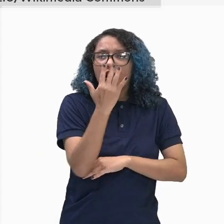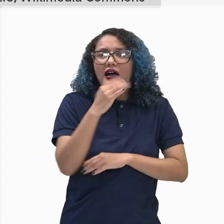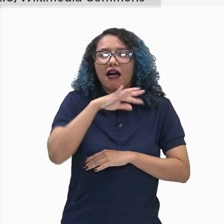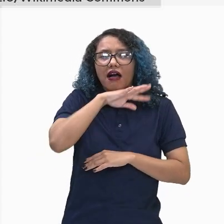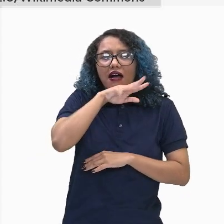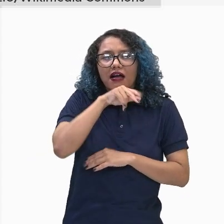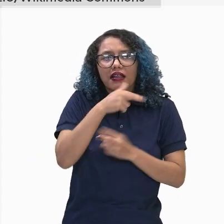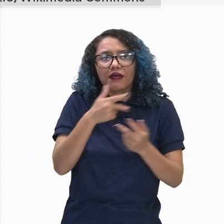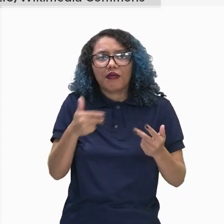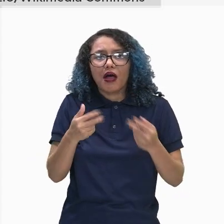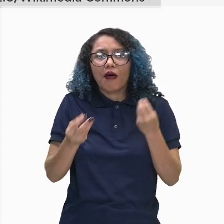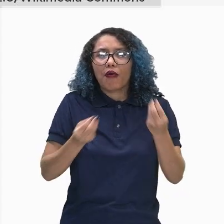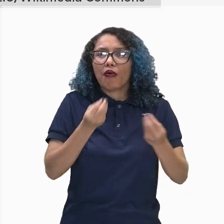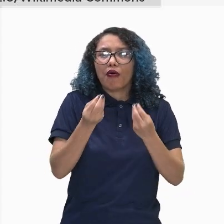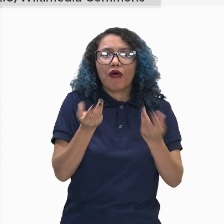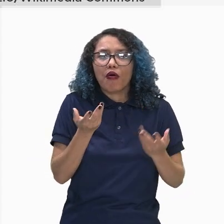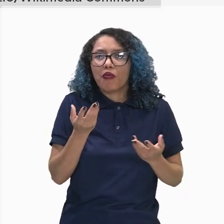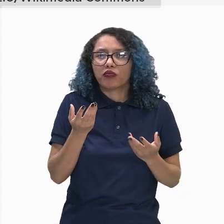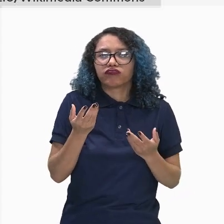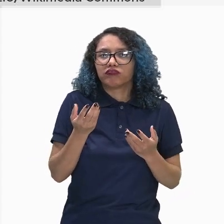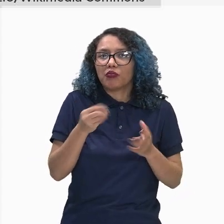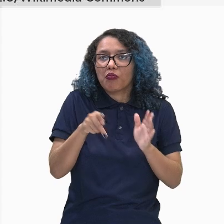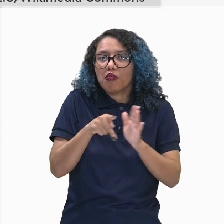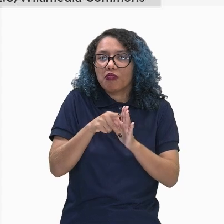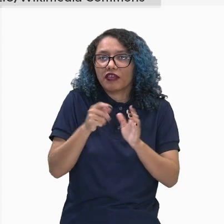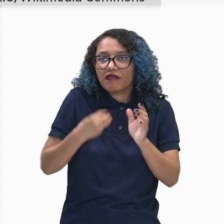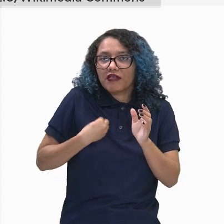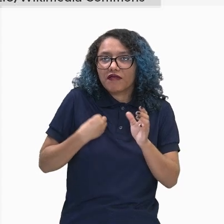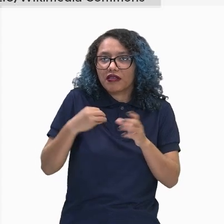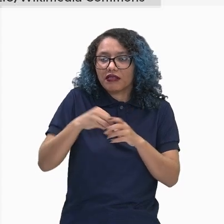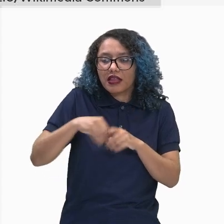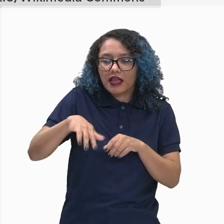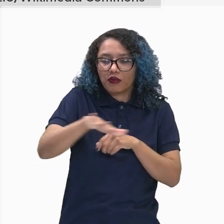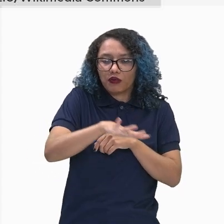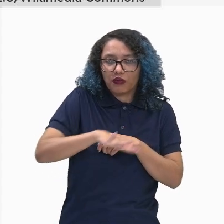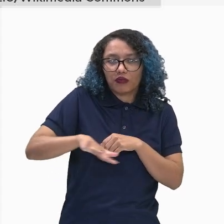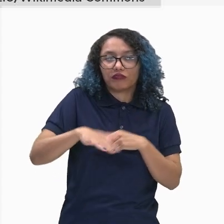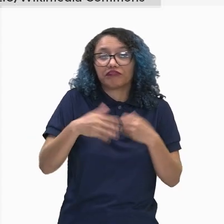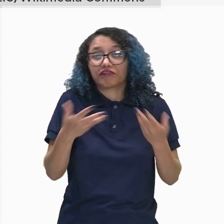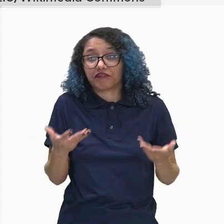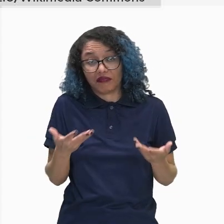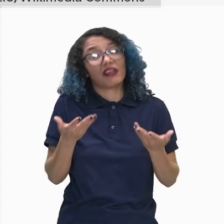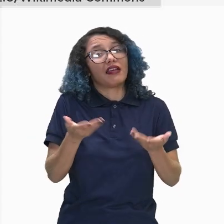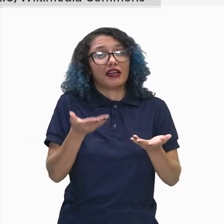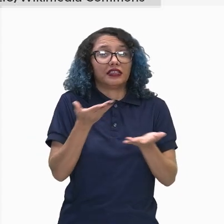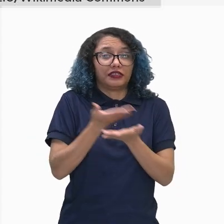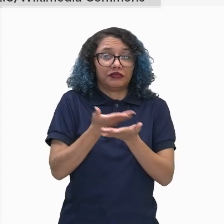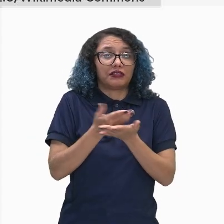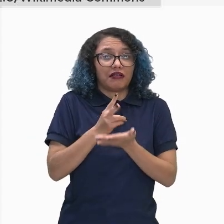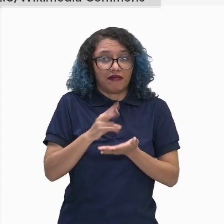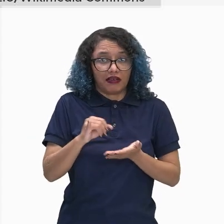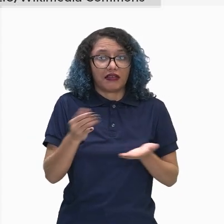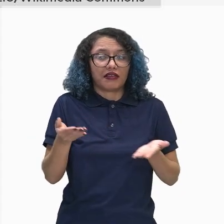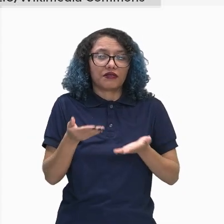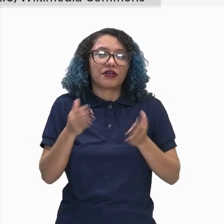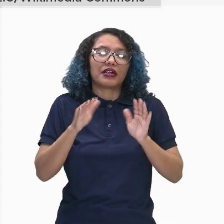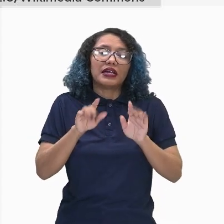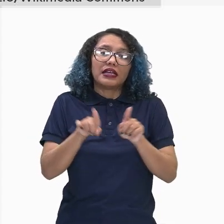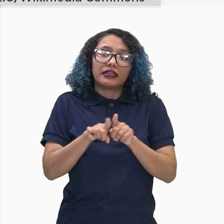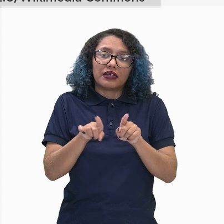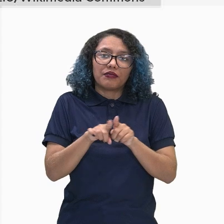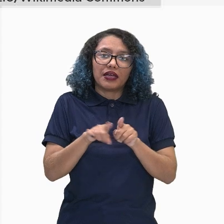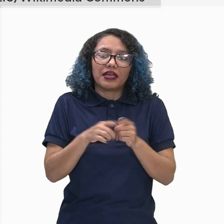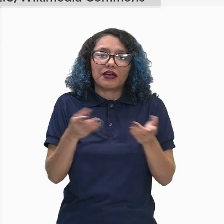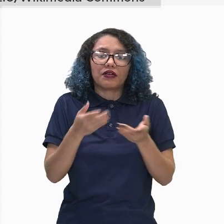redor dessa construção, né? Então a gente vai entender um pouco melhor sobre isso na nossa aula. E para a gente começar, a gente vai ver primeiro como